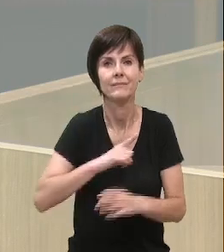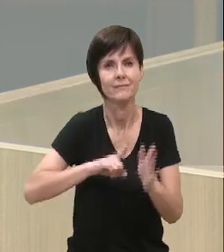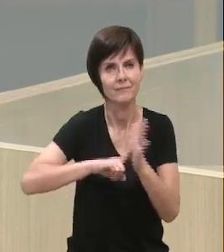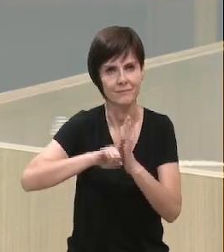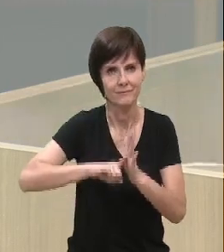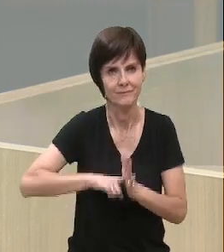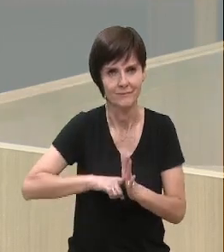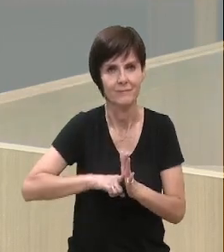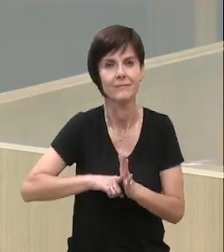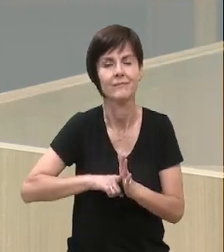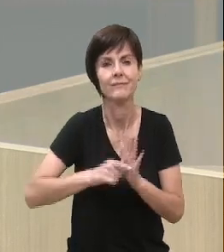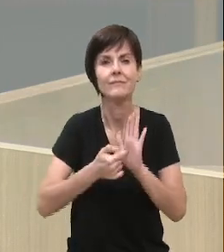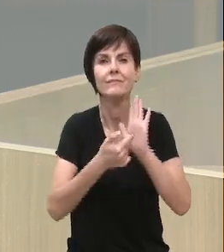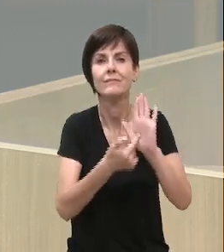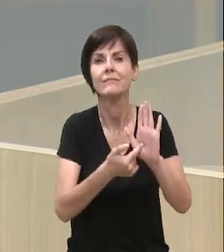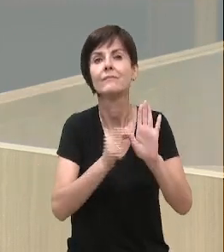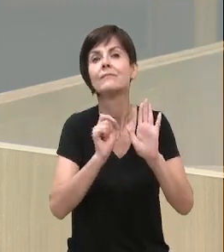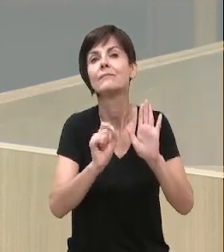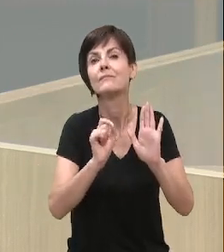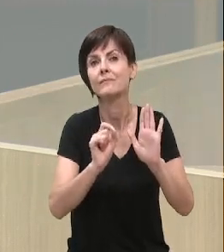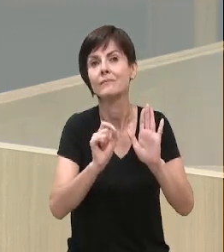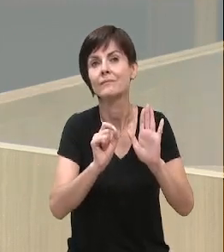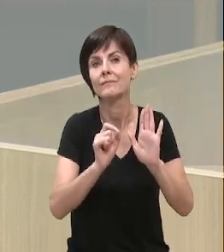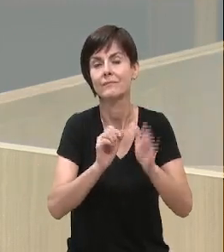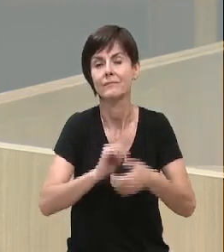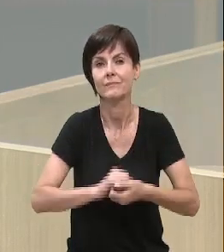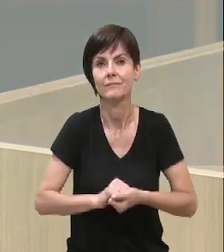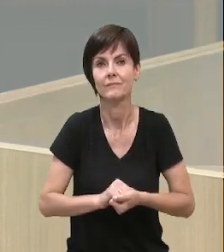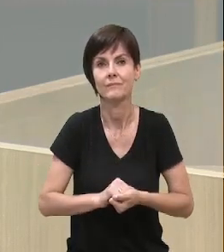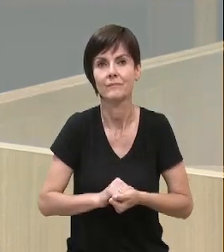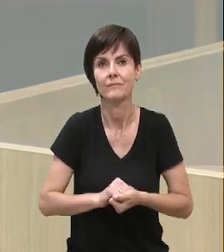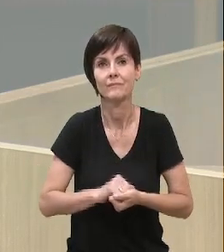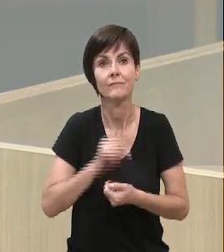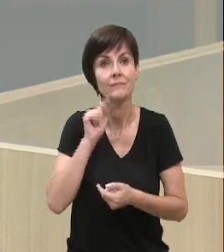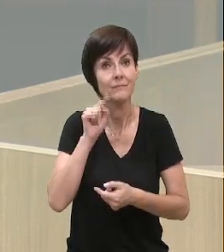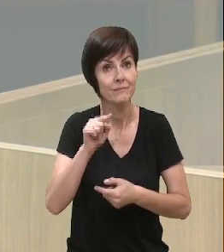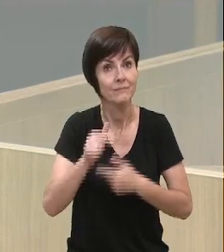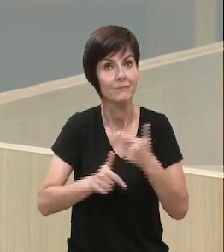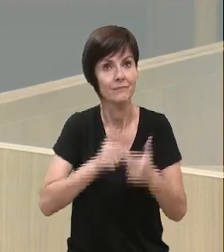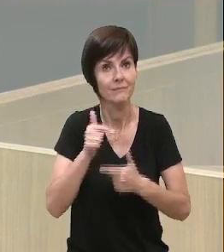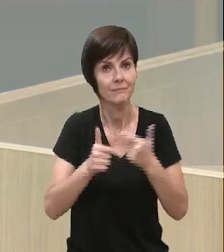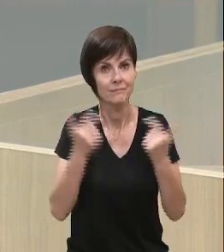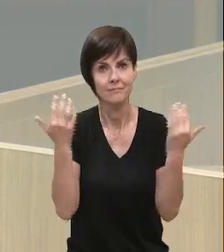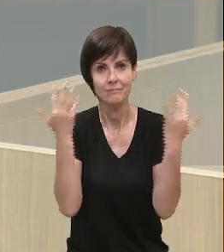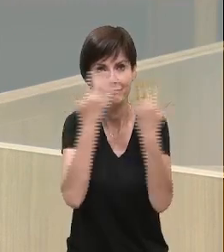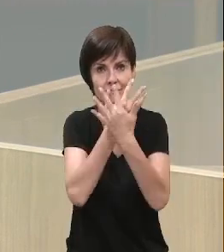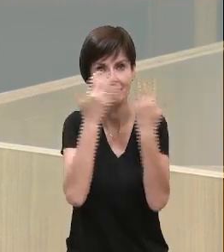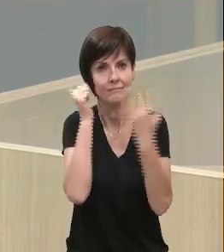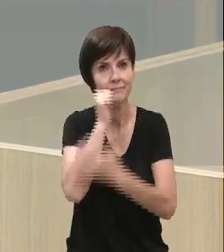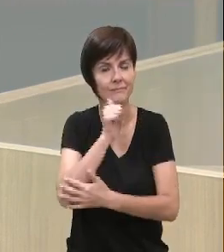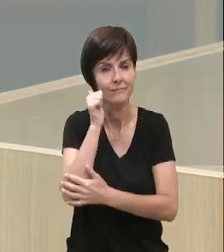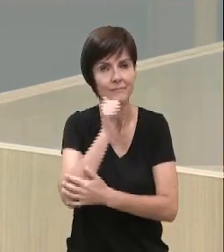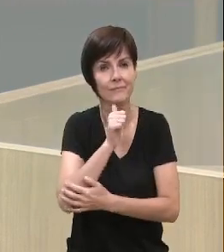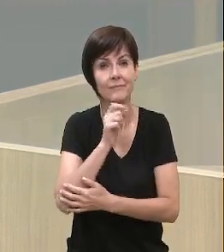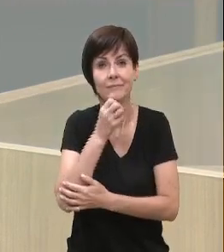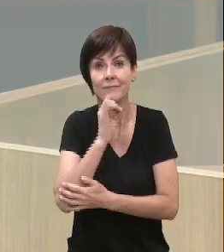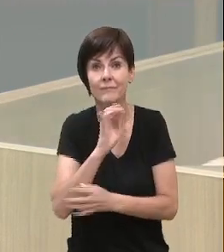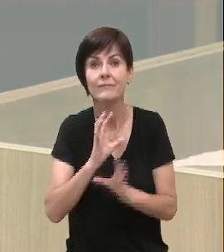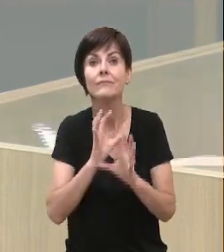pesquisa que mostra que este trabalho invisível das mulheres, se